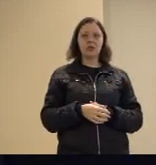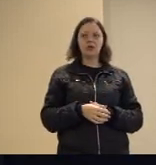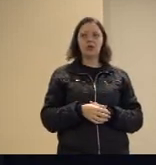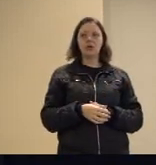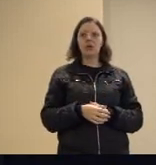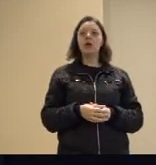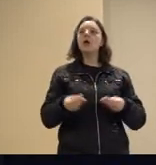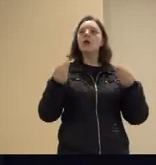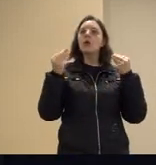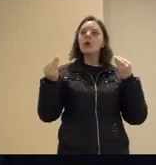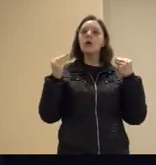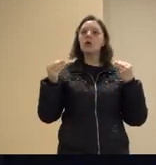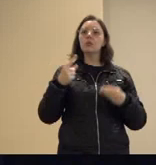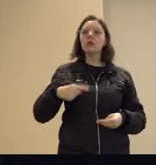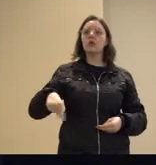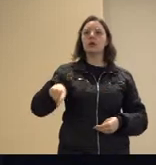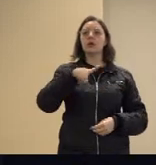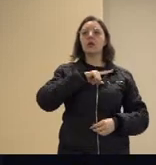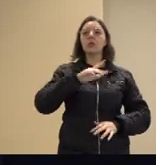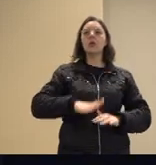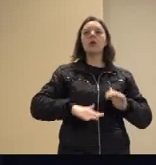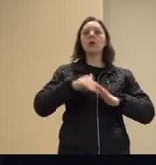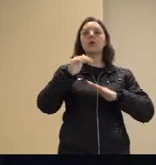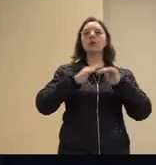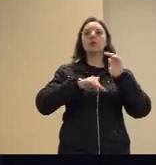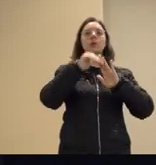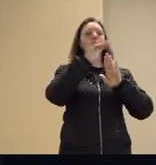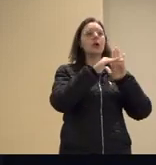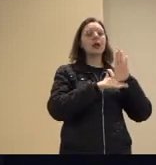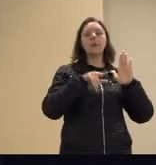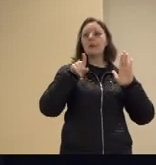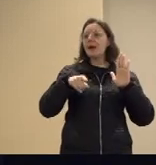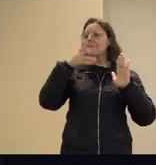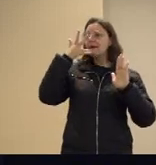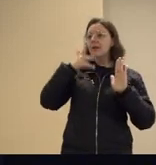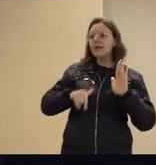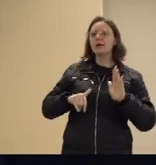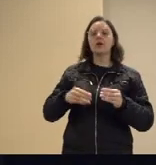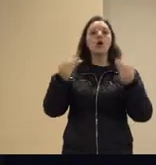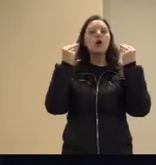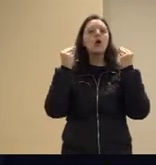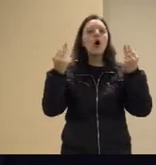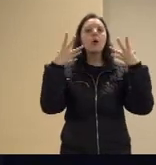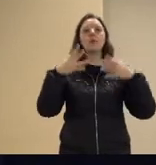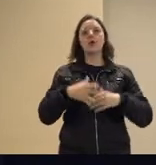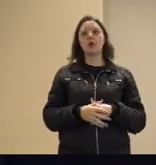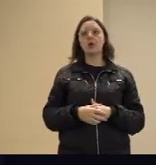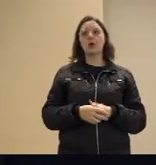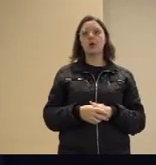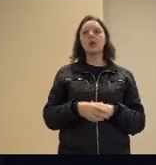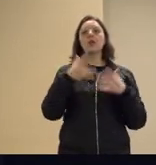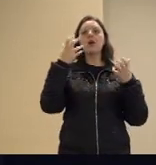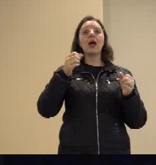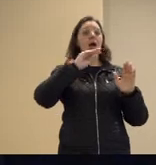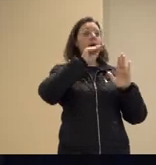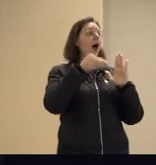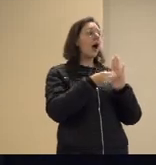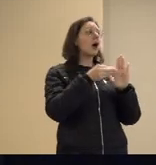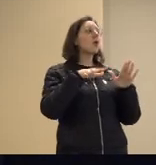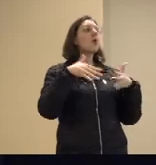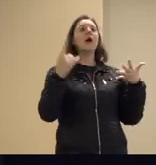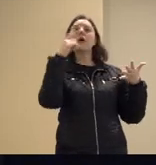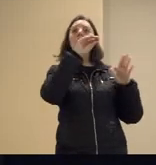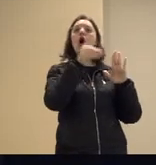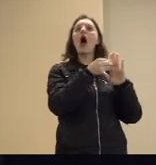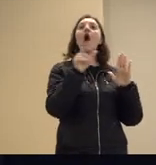vamos construir um programa para esta criança, para este adolescente? Como que eu admito que nós temos